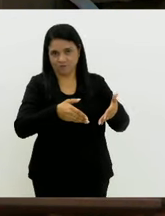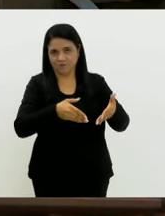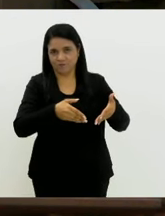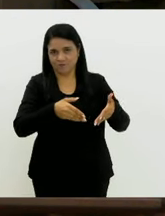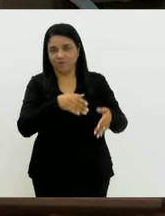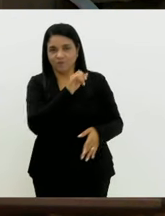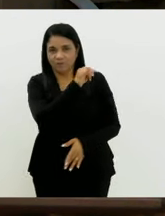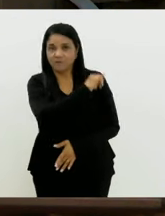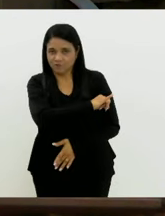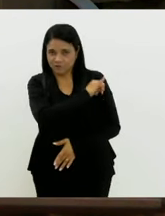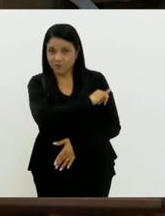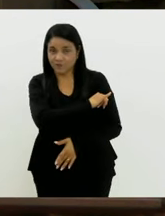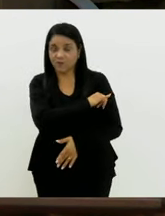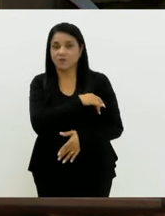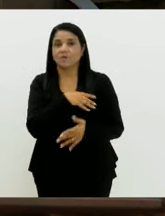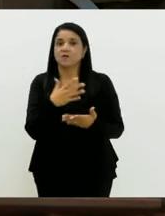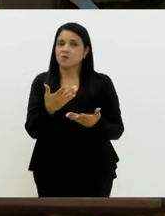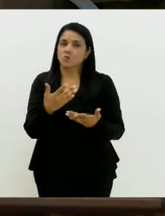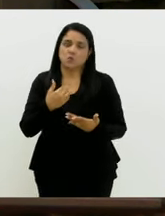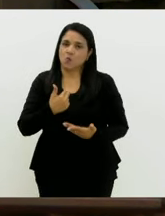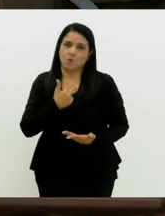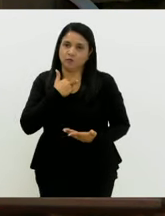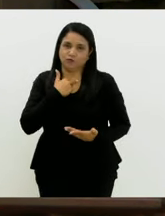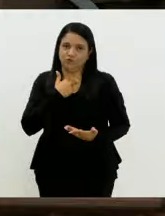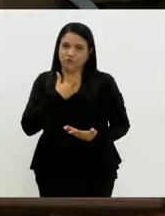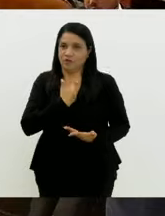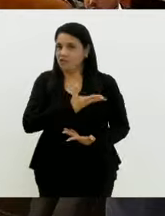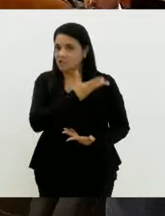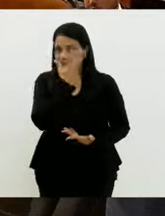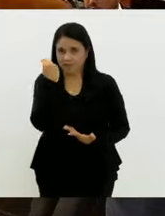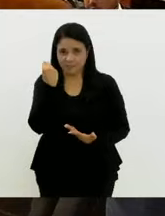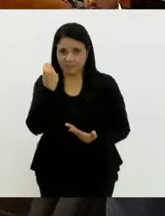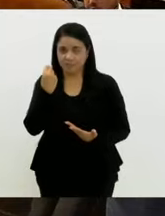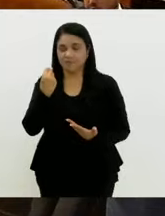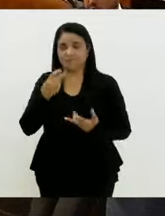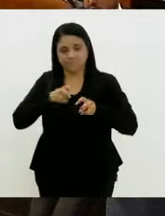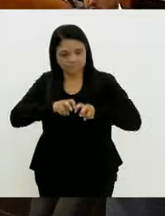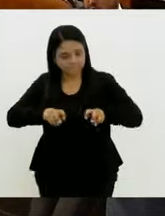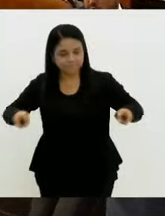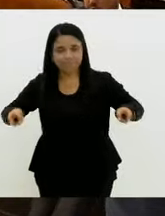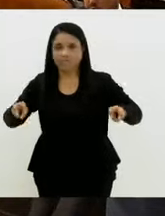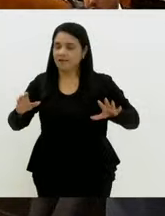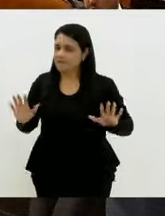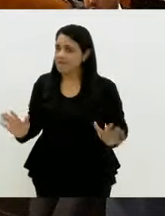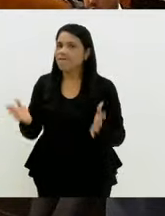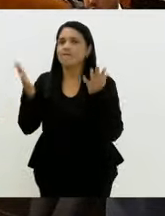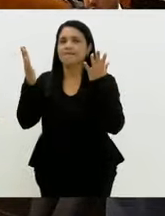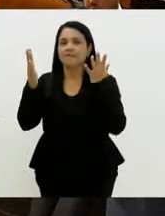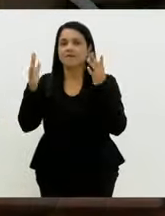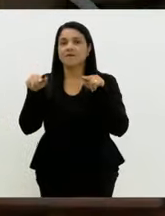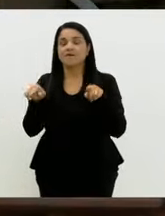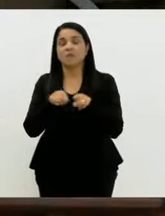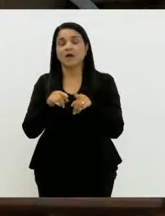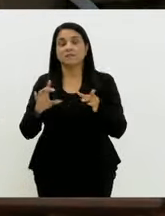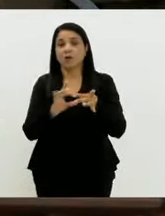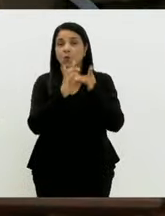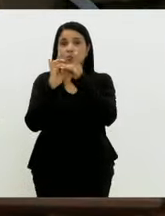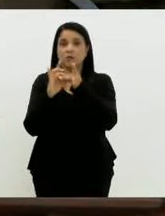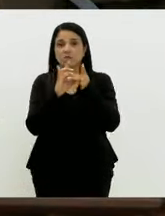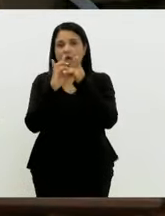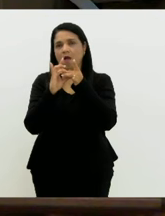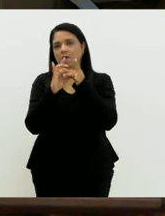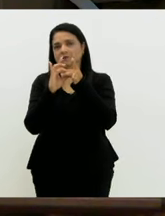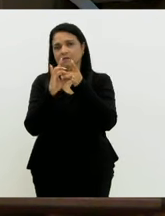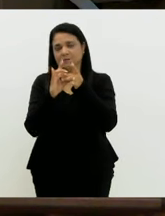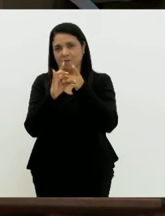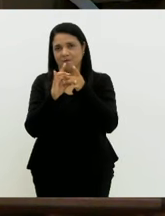de enaltecer não só a mesa, mas todo o parlamento, por entender essa unidade que a gente vem tentando construir, para que, de fato,